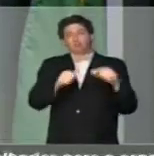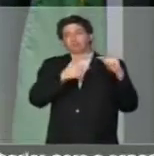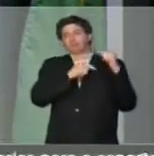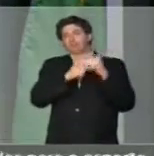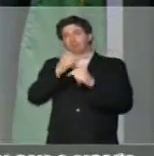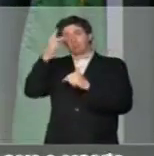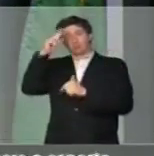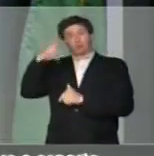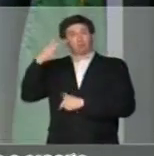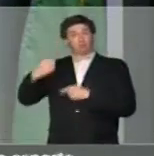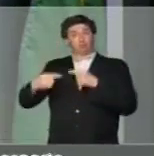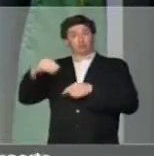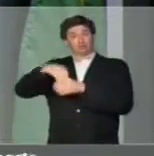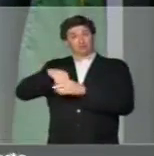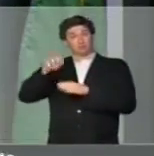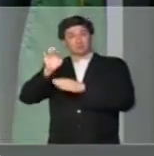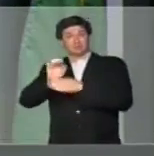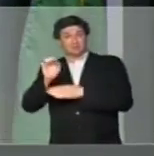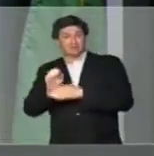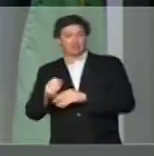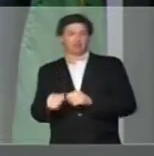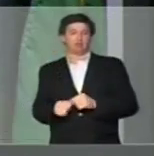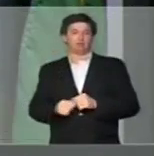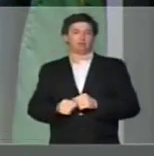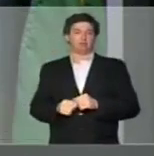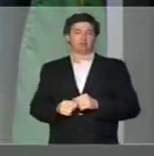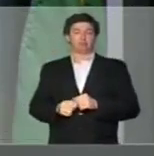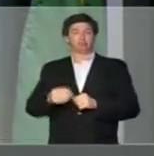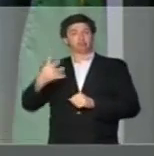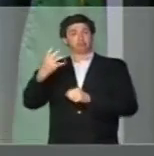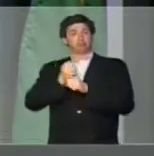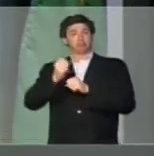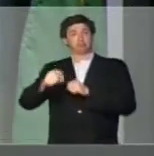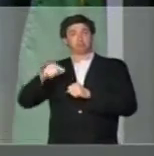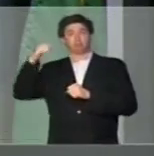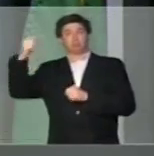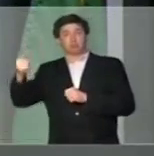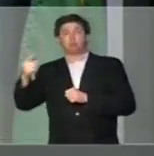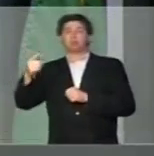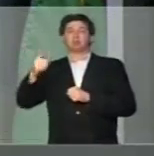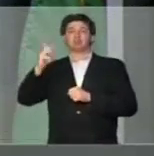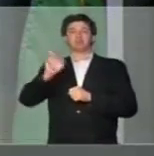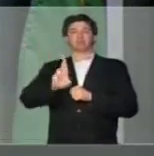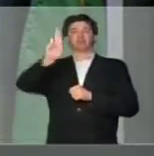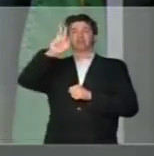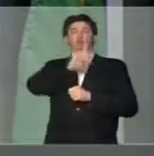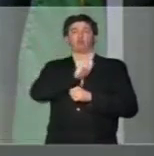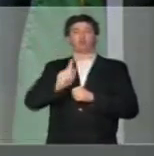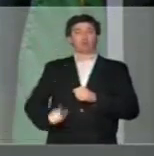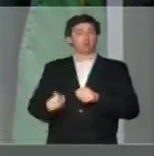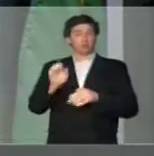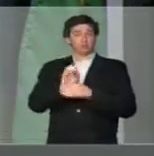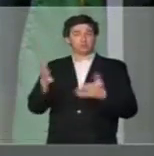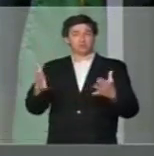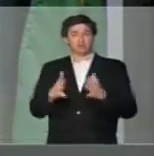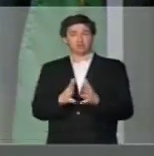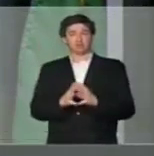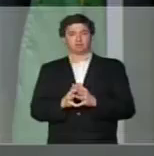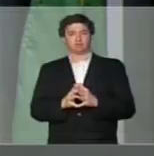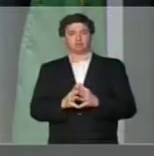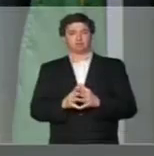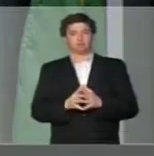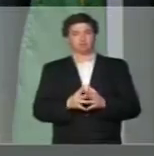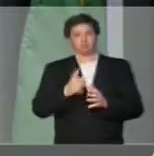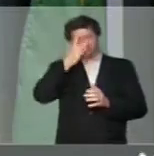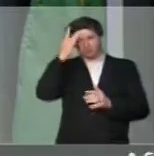trajetória política no Estado que logo 4 anos depois o levou a ser candidato a governador do Estado.